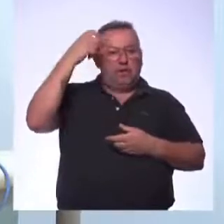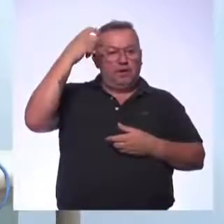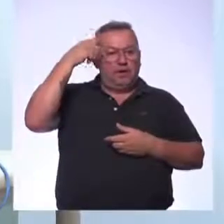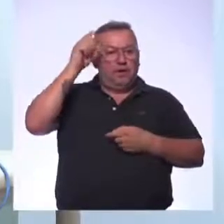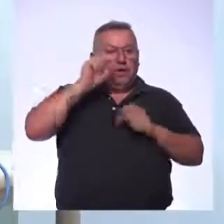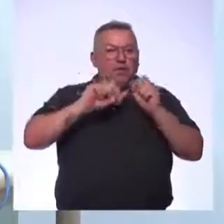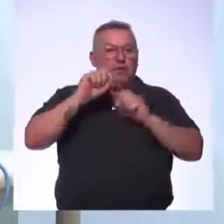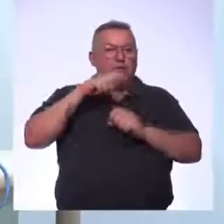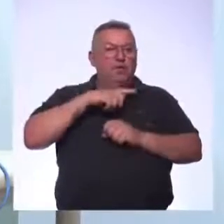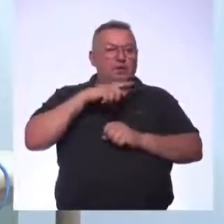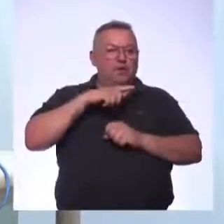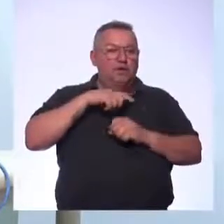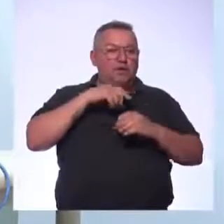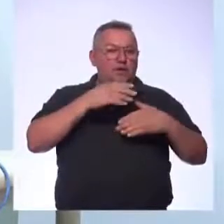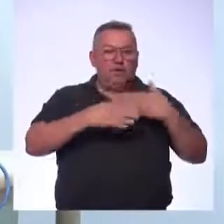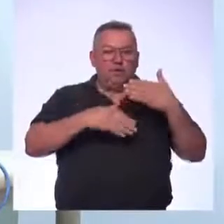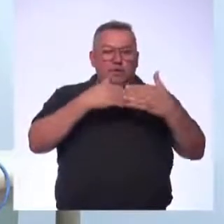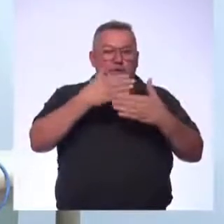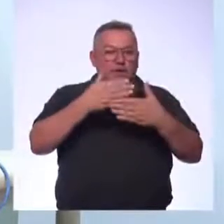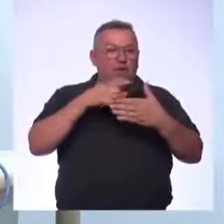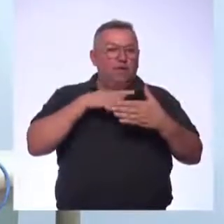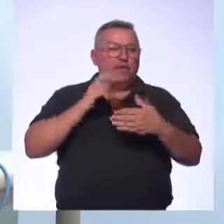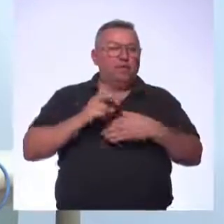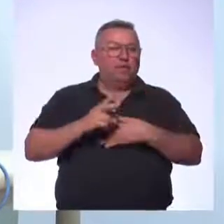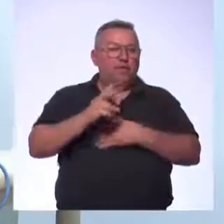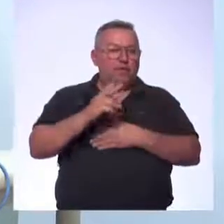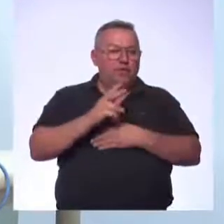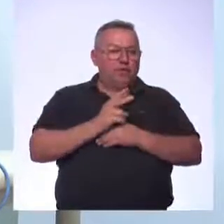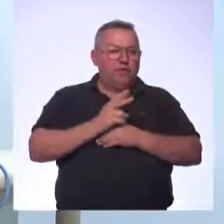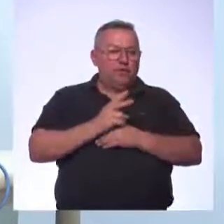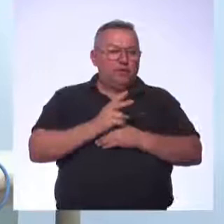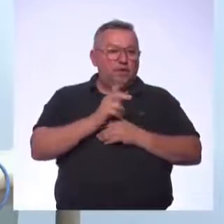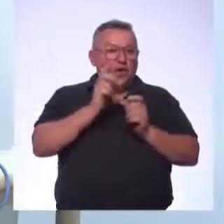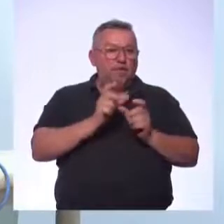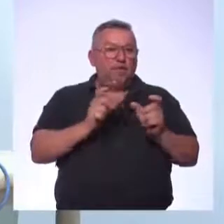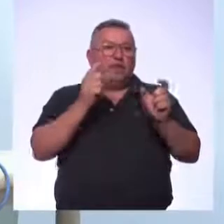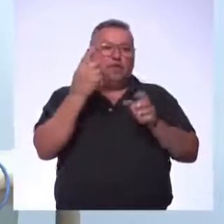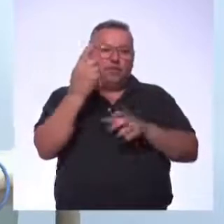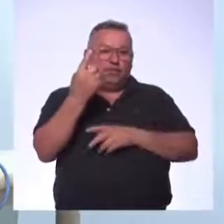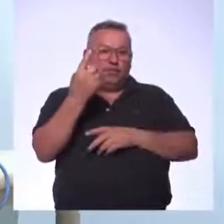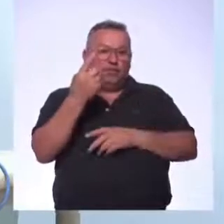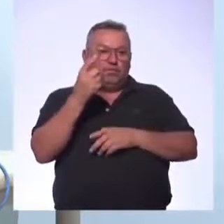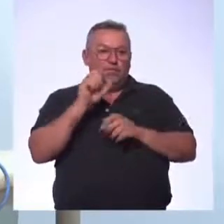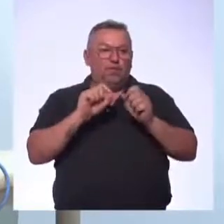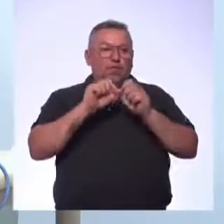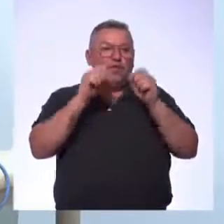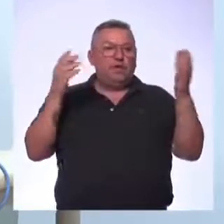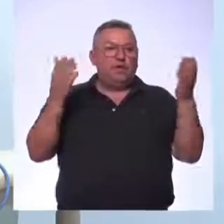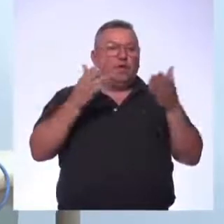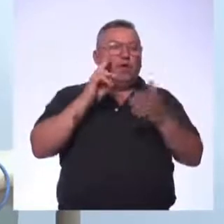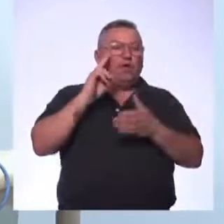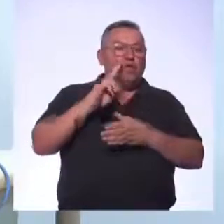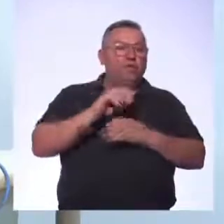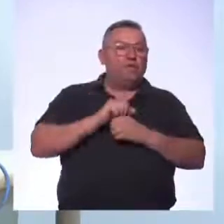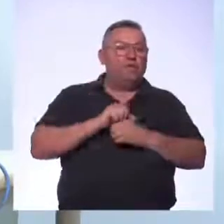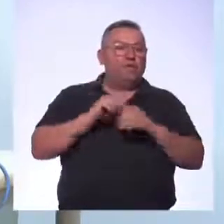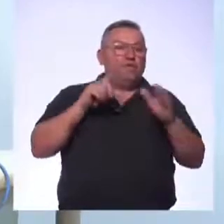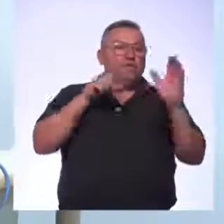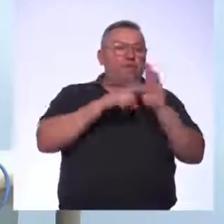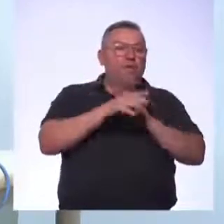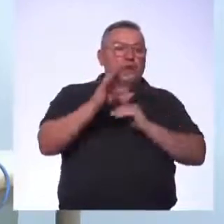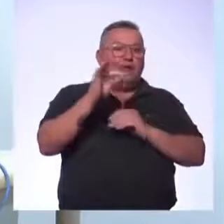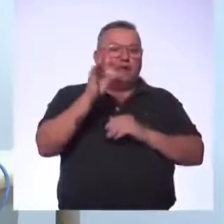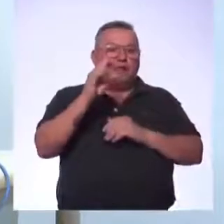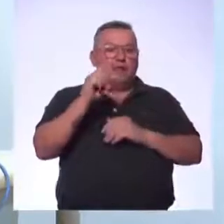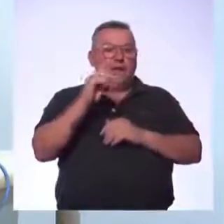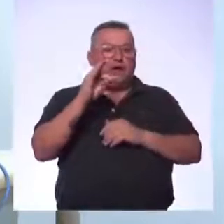que a gente tem aí nesse processo interno para dar continuidade à parte 1. O que a gente vai ver agora? A questão do tectonismo.